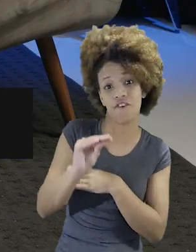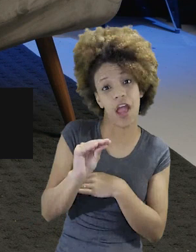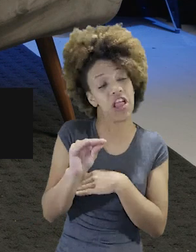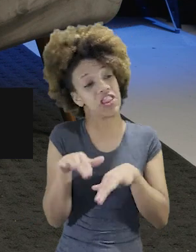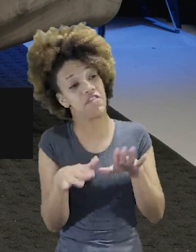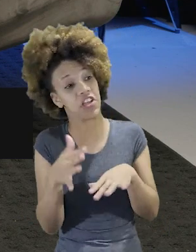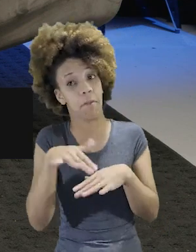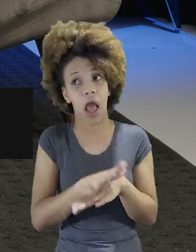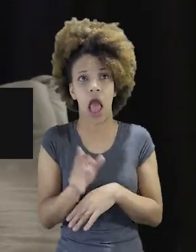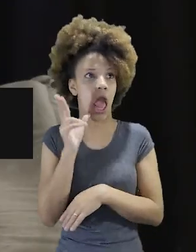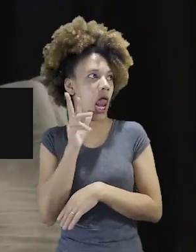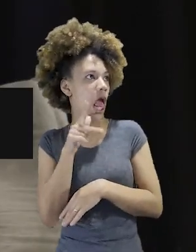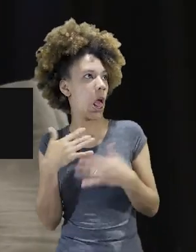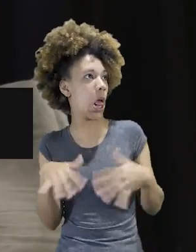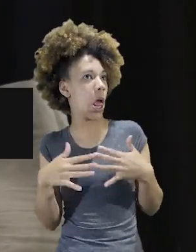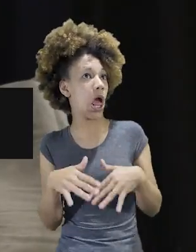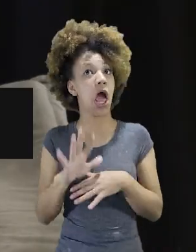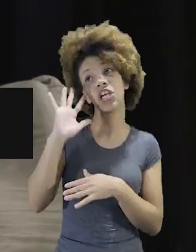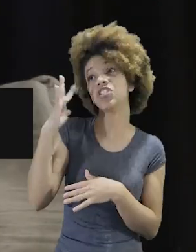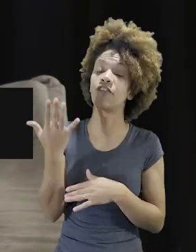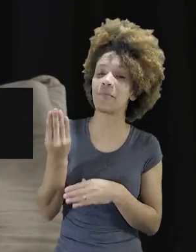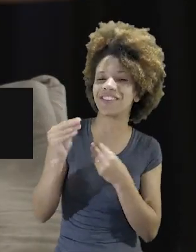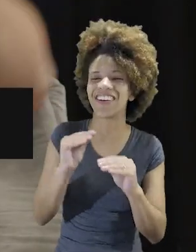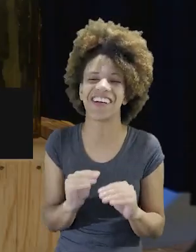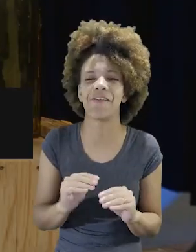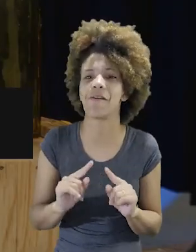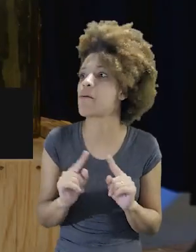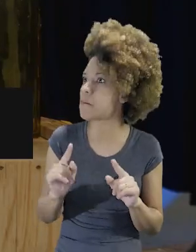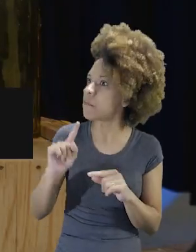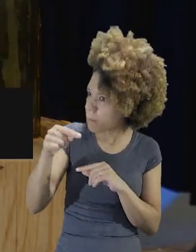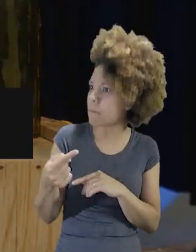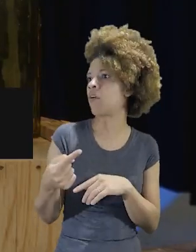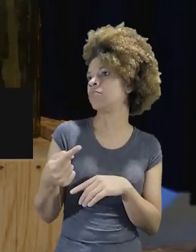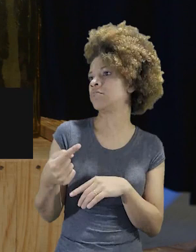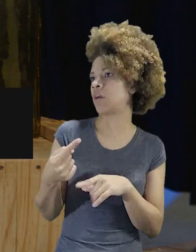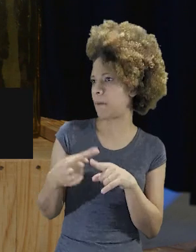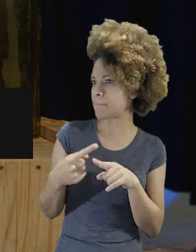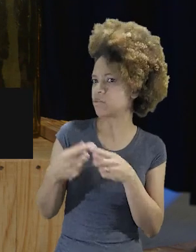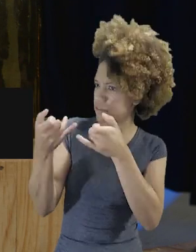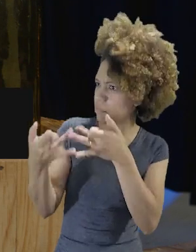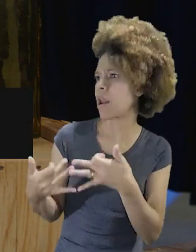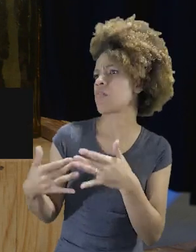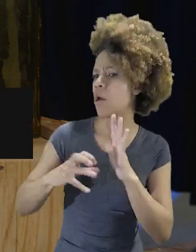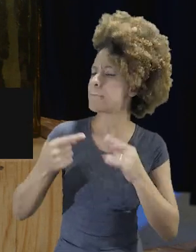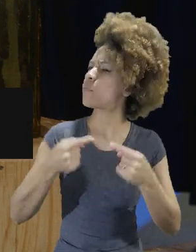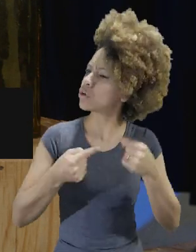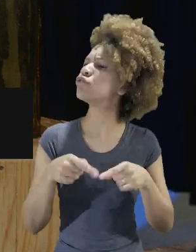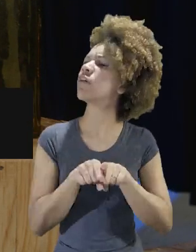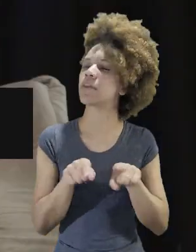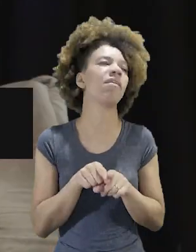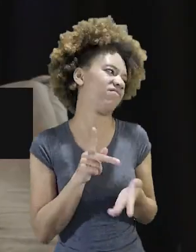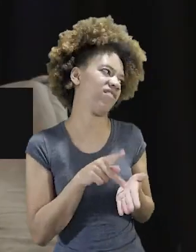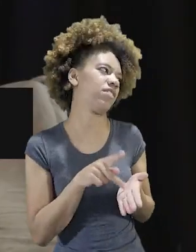eu não vapoar tem que falar assim pra galera resolvemos colocar no ar na verdade tem que entrar próximo que a gente fala bastante de política